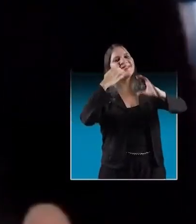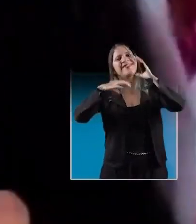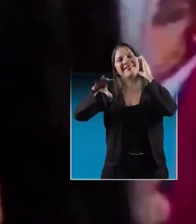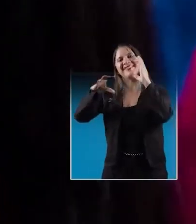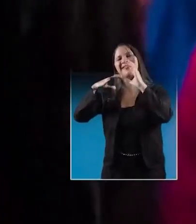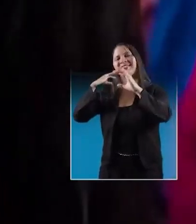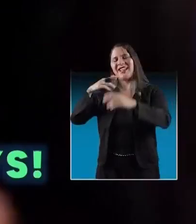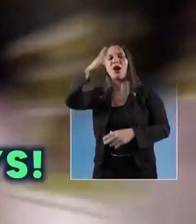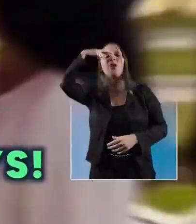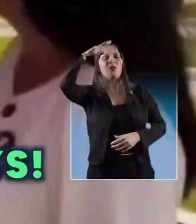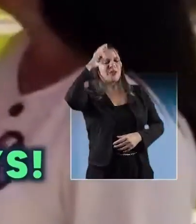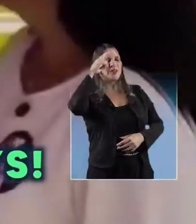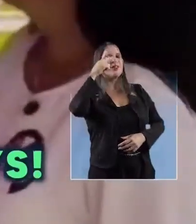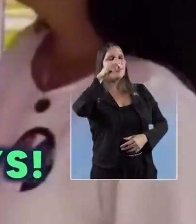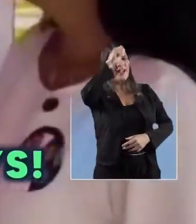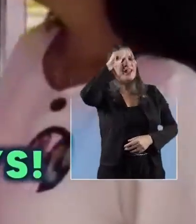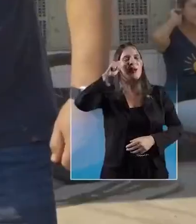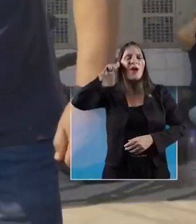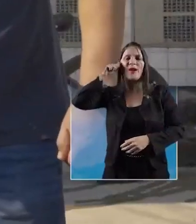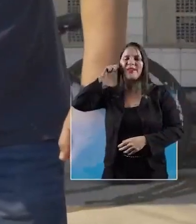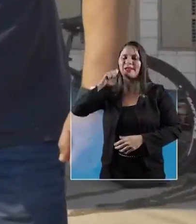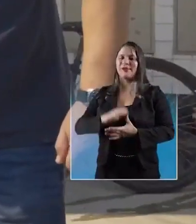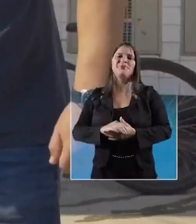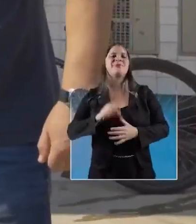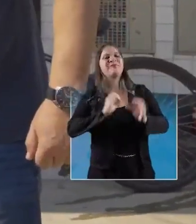vamos cantar. Rogério, abre três.